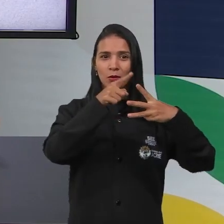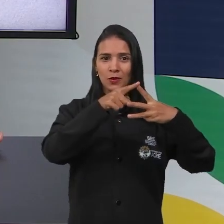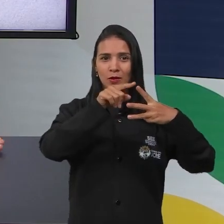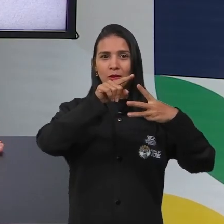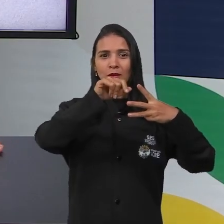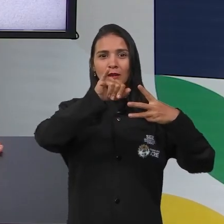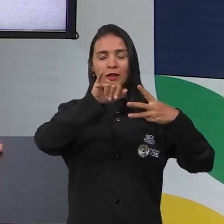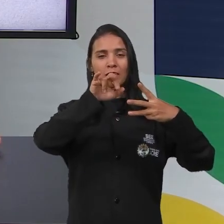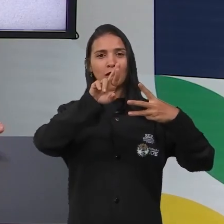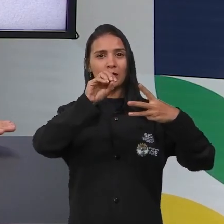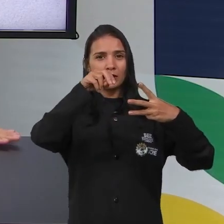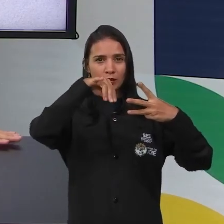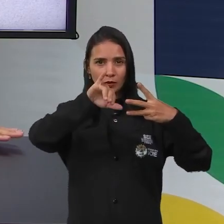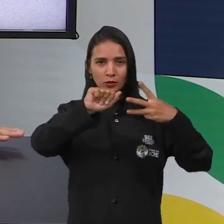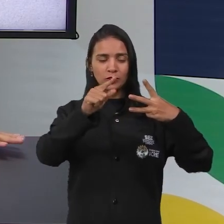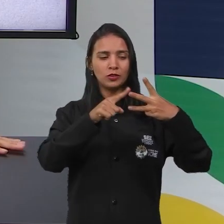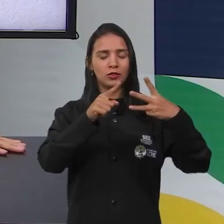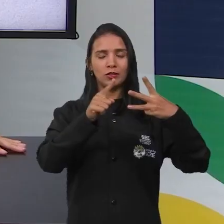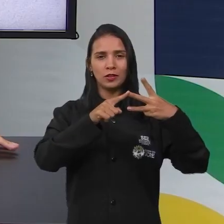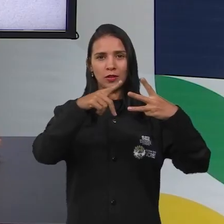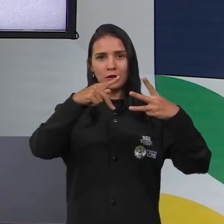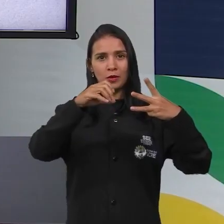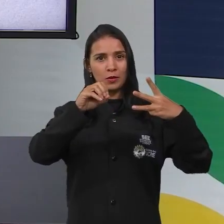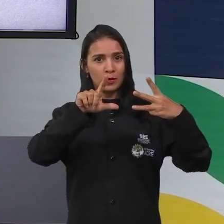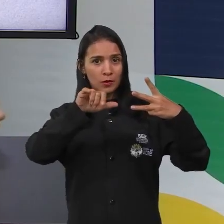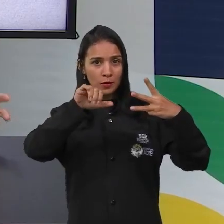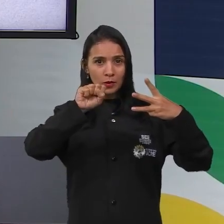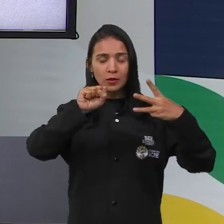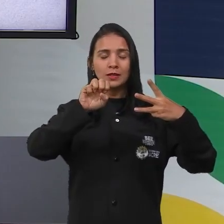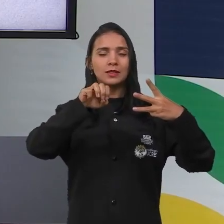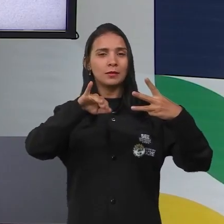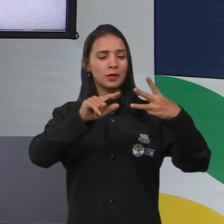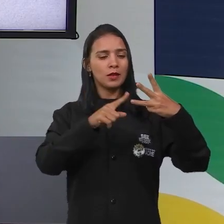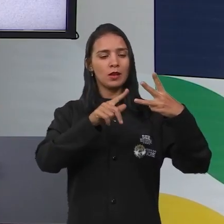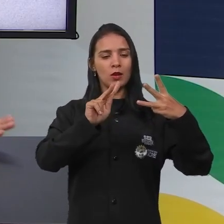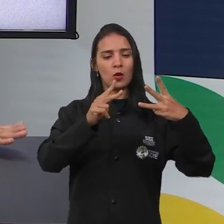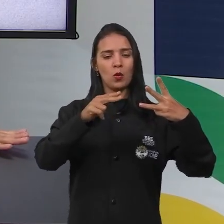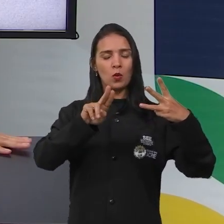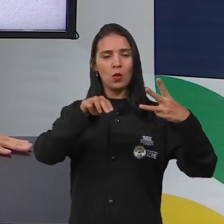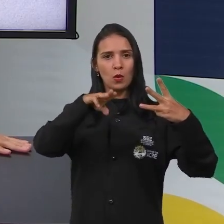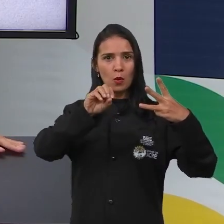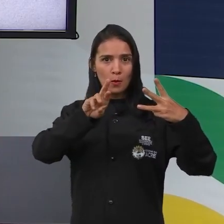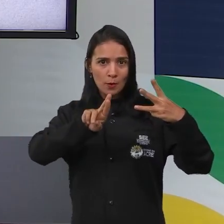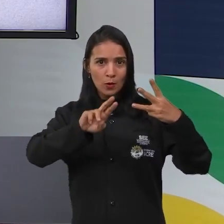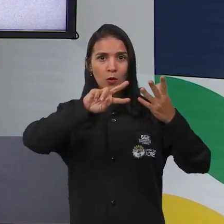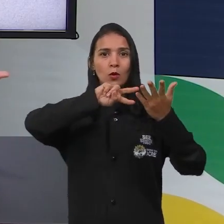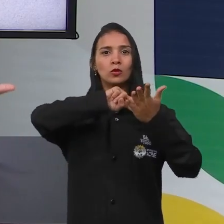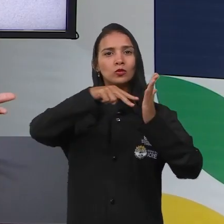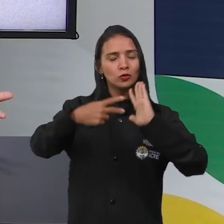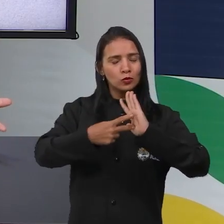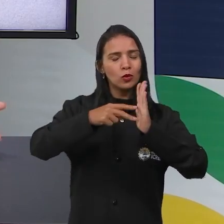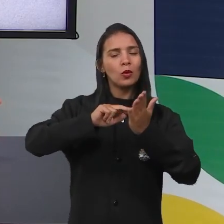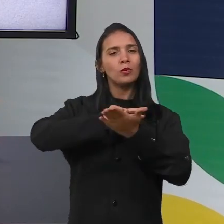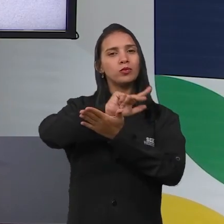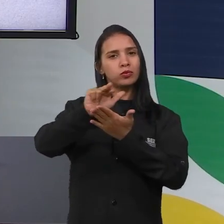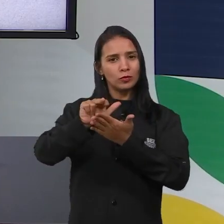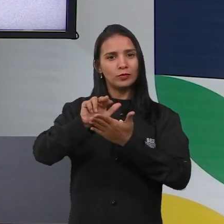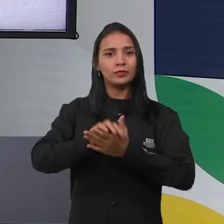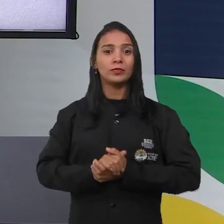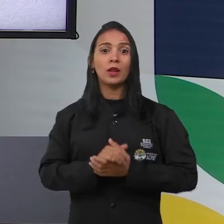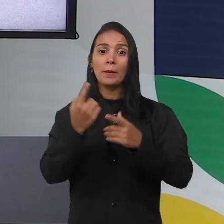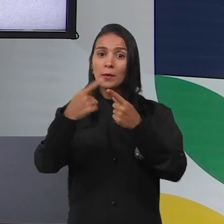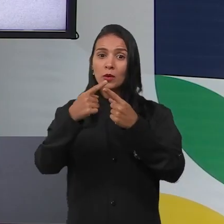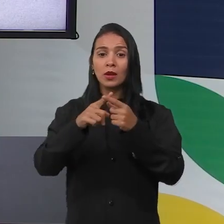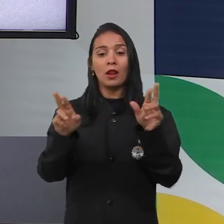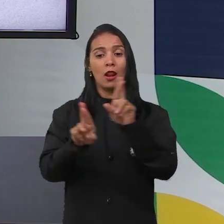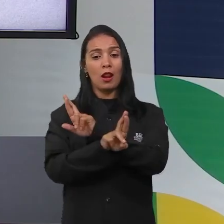polissemia, o que seria humor de duplo sentido e como isso se relaciona. Por quê? Isso se relaciona no nosso dia a dia,